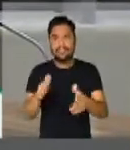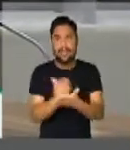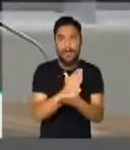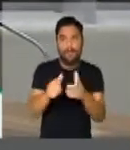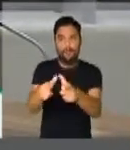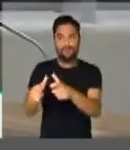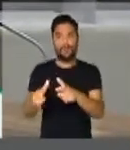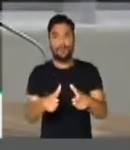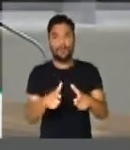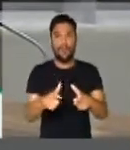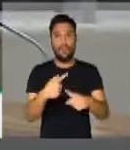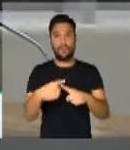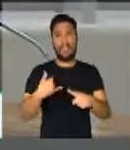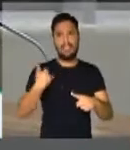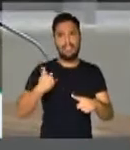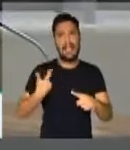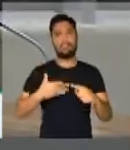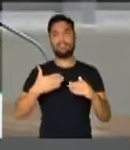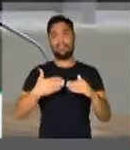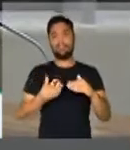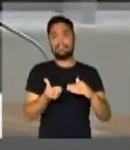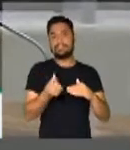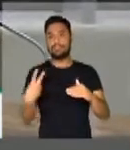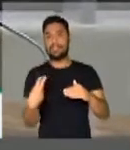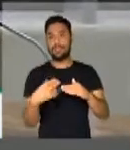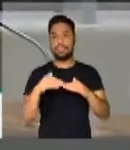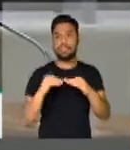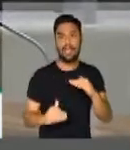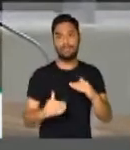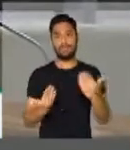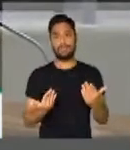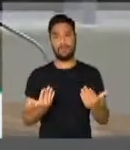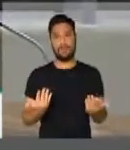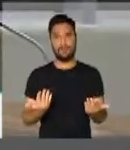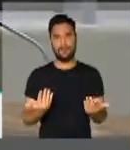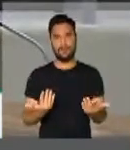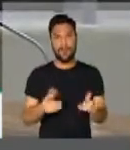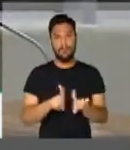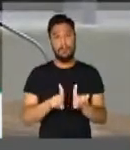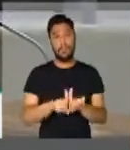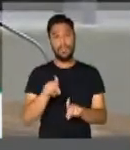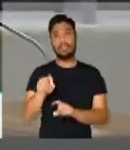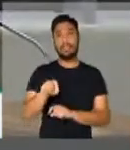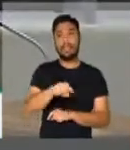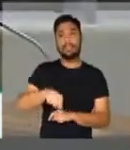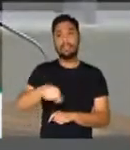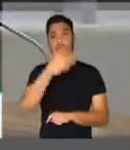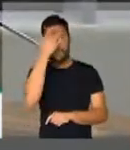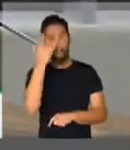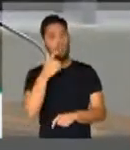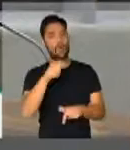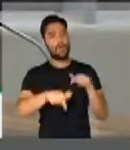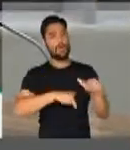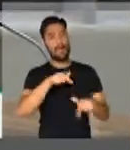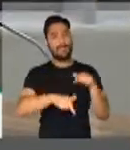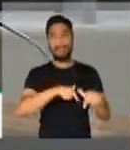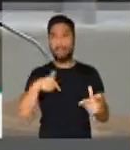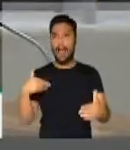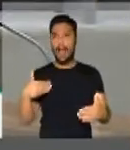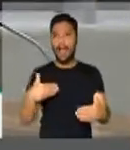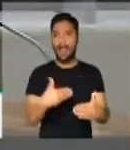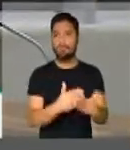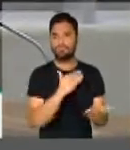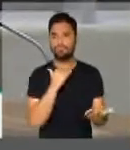vida em determinados bairros é menor que 62 anos. Então, a lógica, Sâmia, é que eles querem que os trabalhadores trabalhem